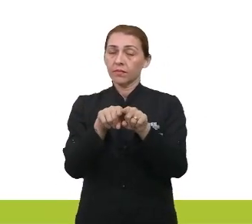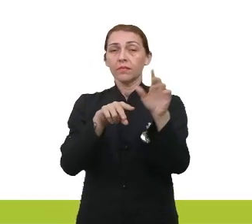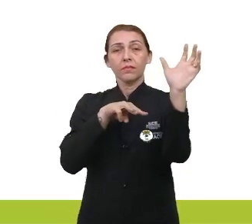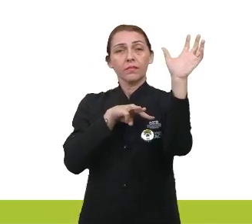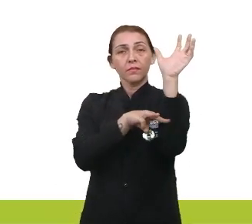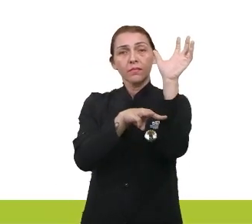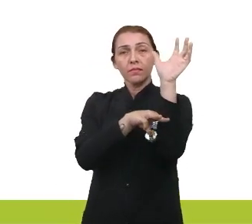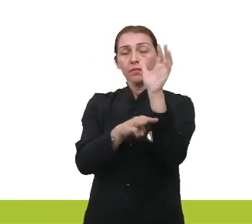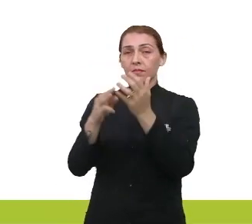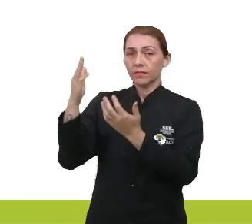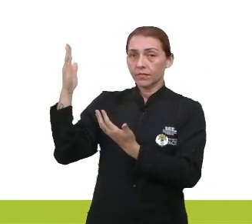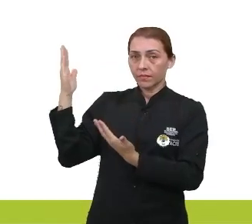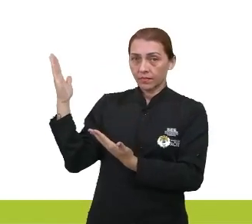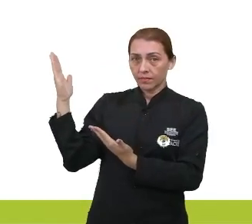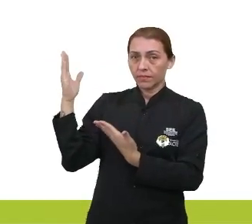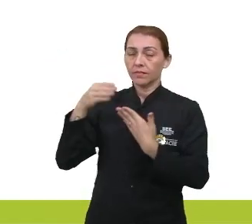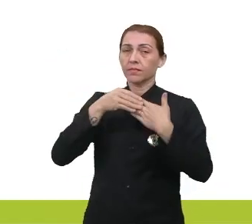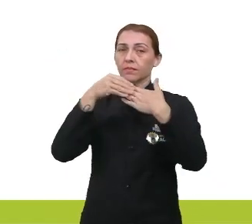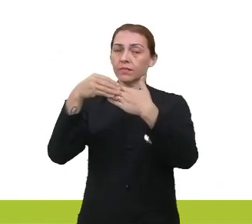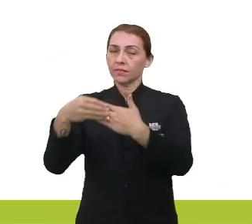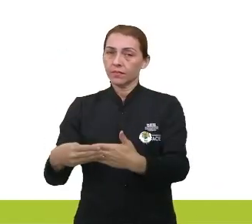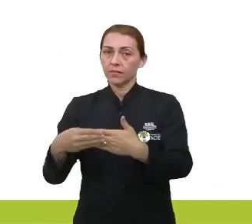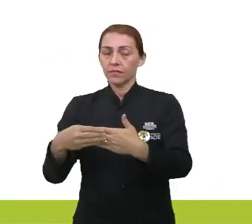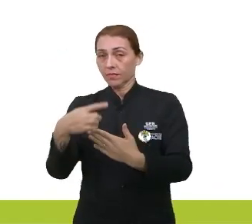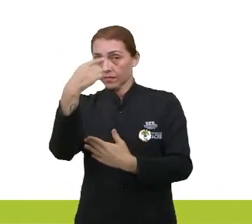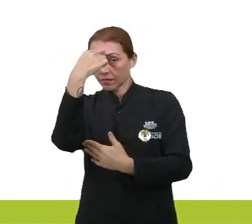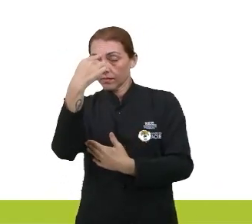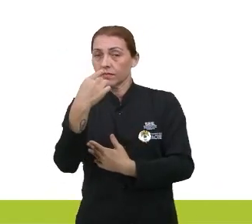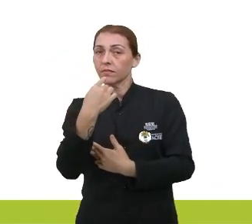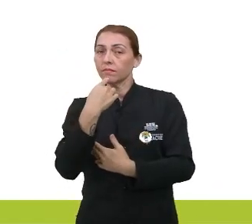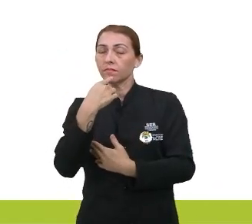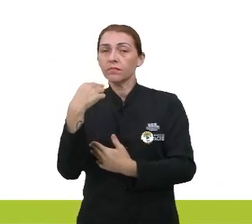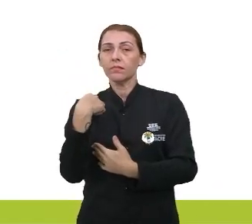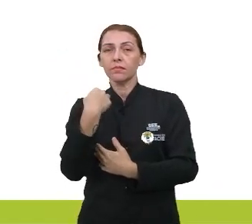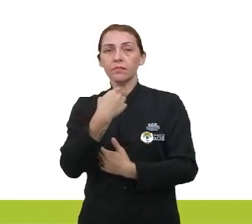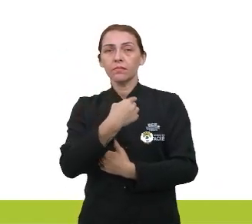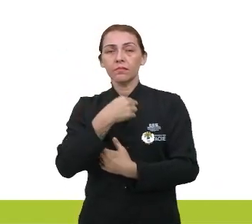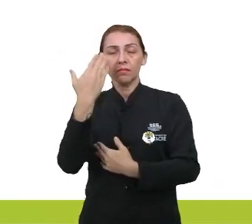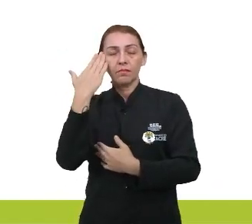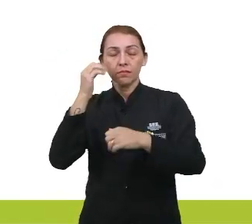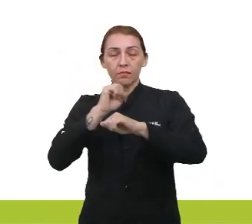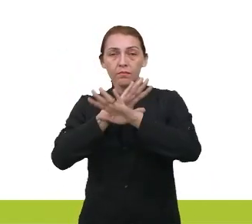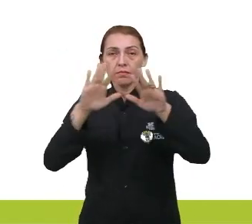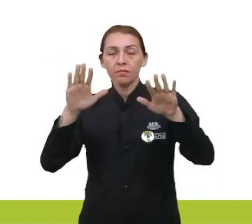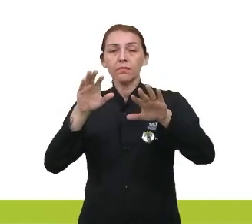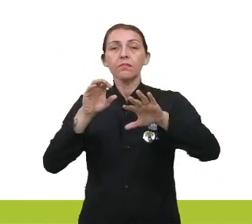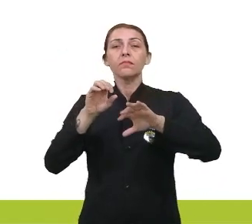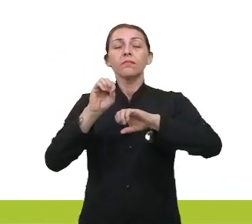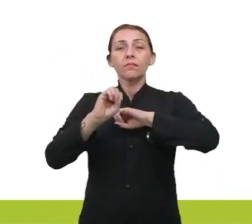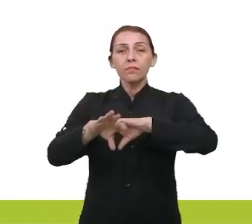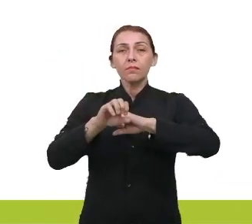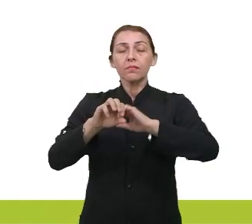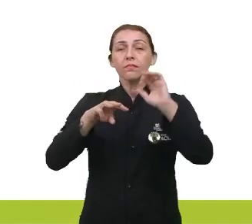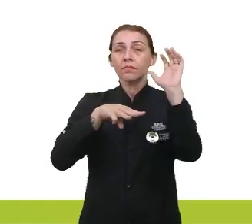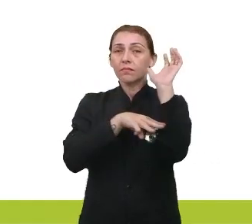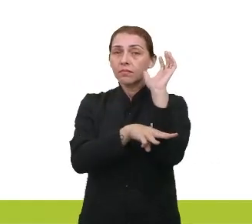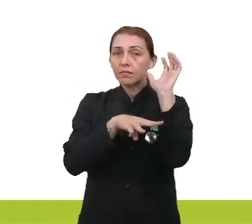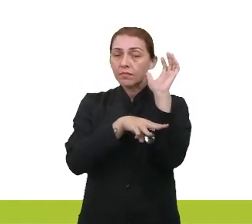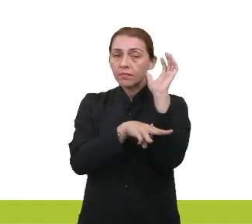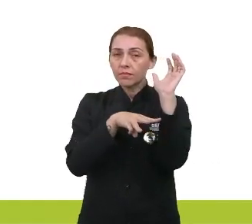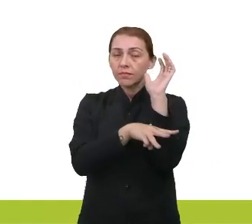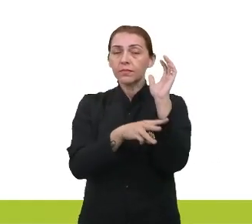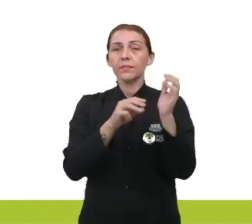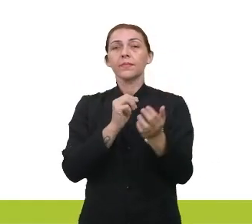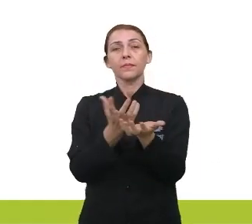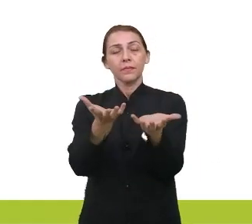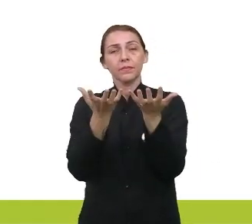do êxodo rural. Trouxe aqui uma imagem para a gente trazer, para a gente trabalhar um pouco mais do êxodo rural.